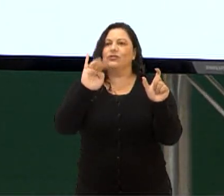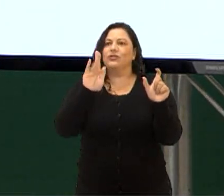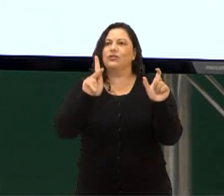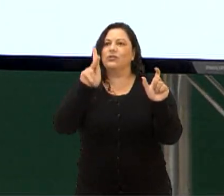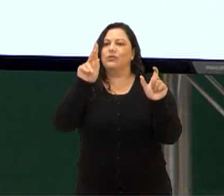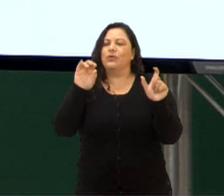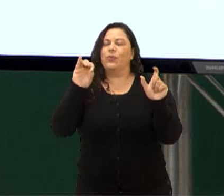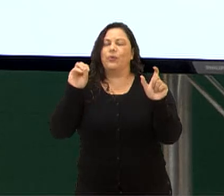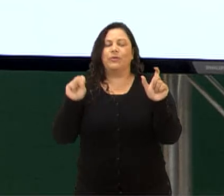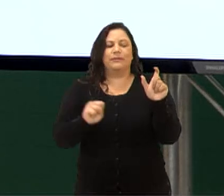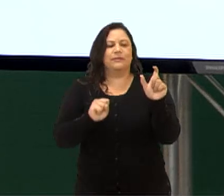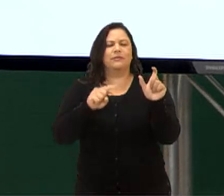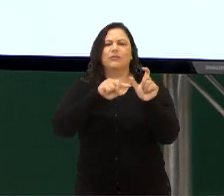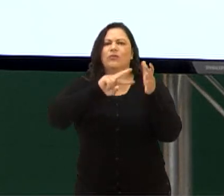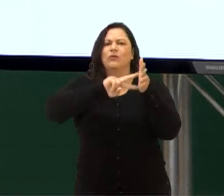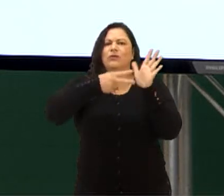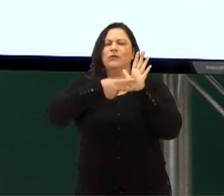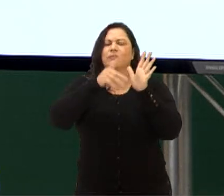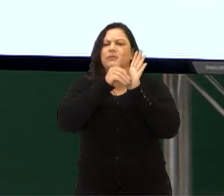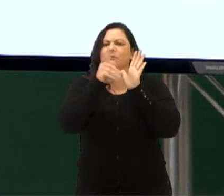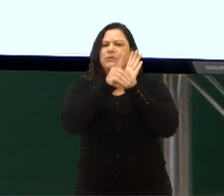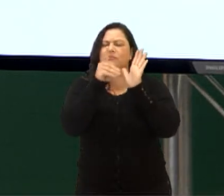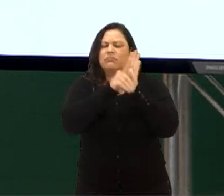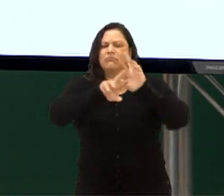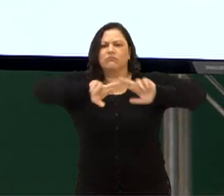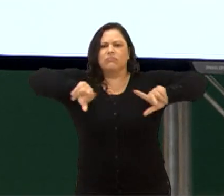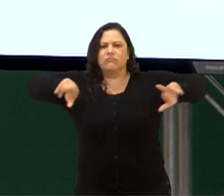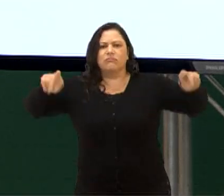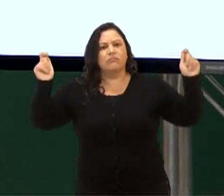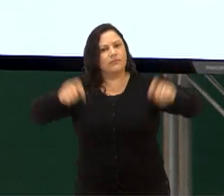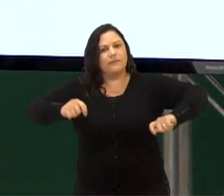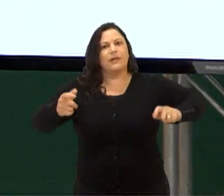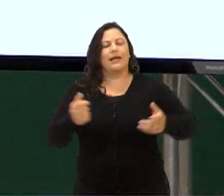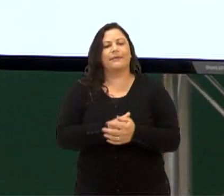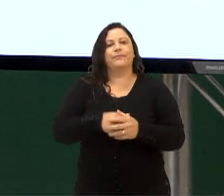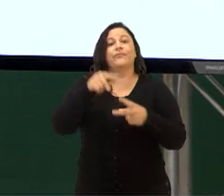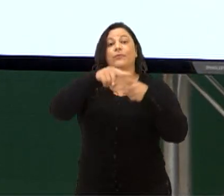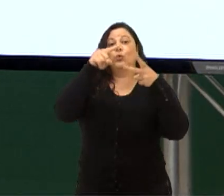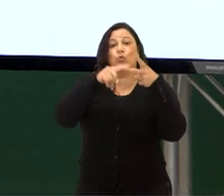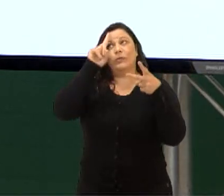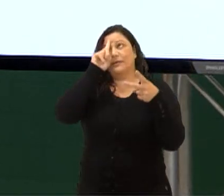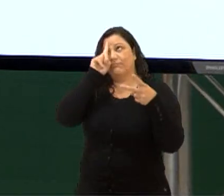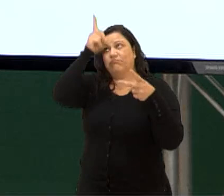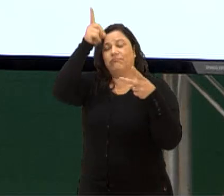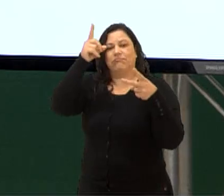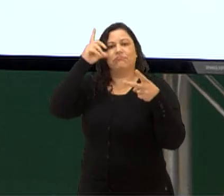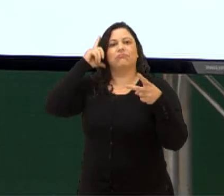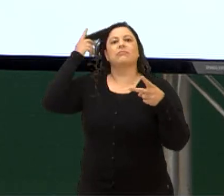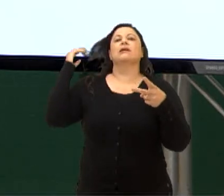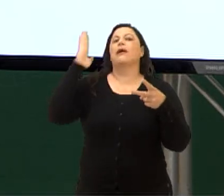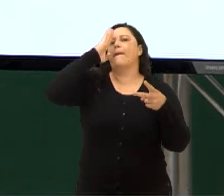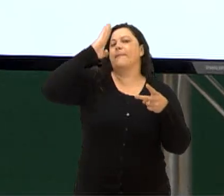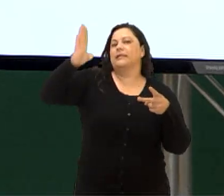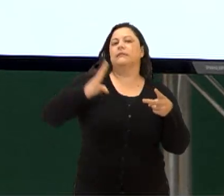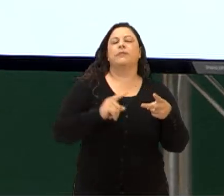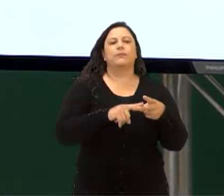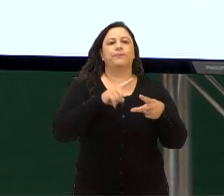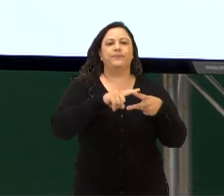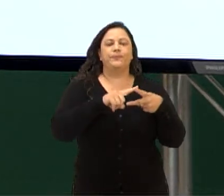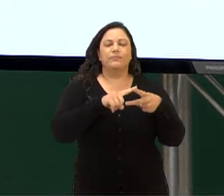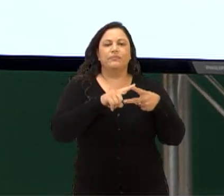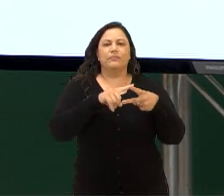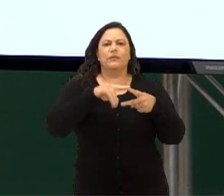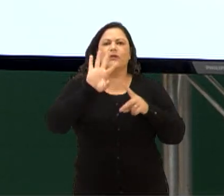nossos dicionários, dentre vários, a gente vai colocar aqui duas ideias que são centrais ali. Primeiro, a arte ou ciência